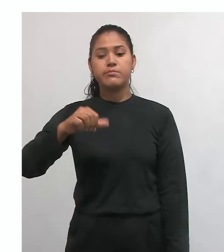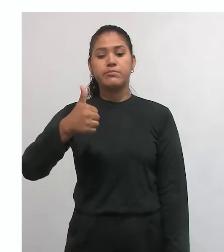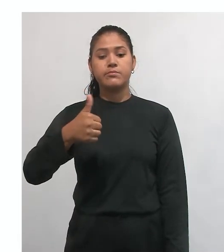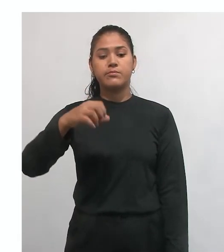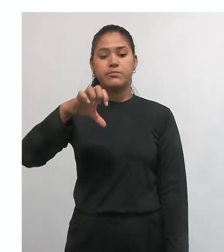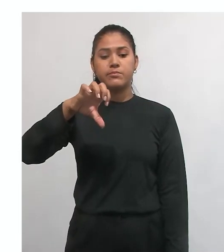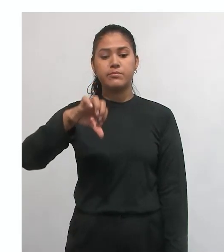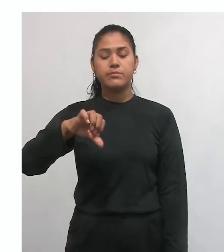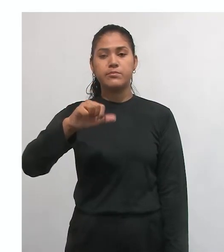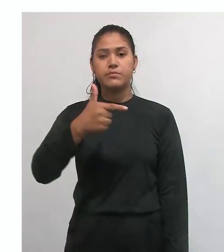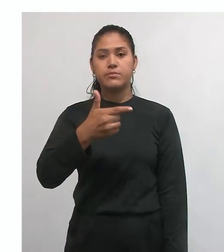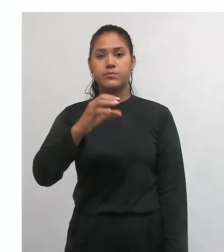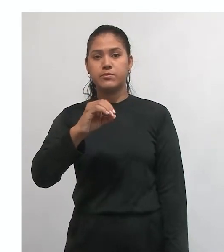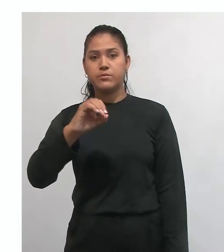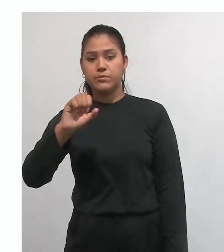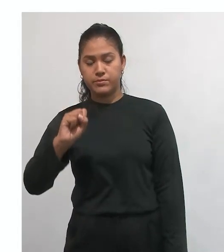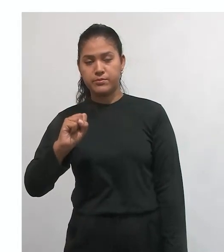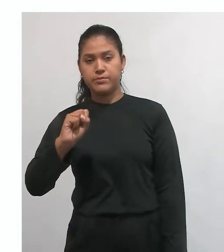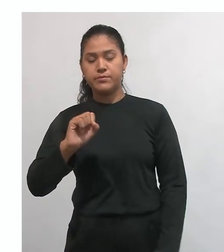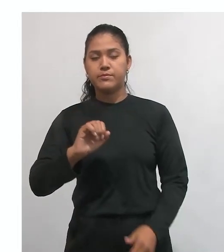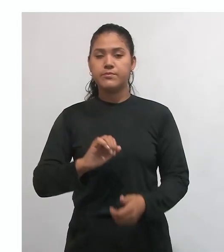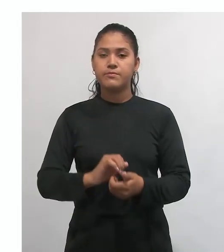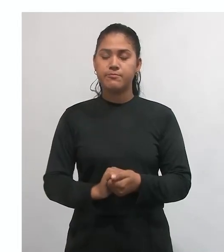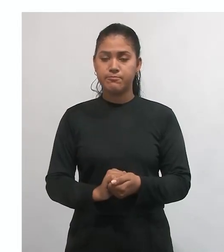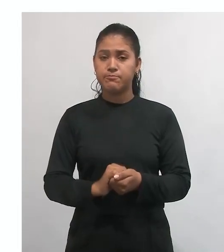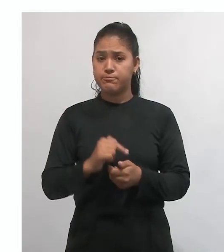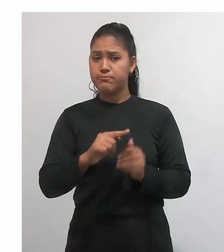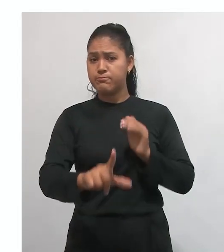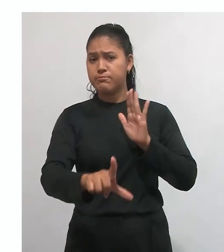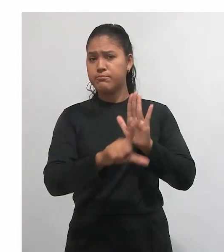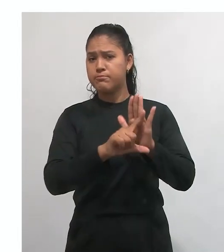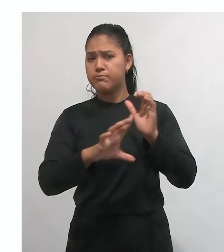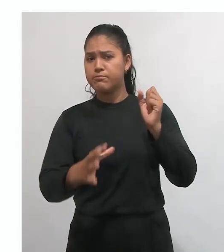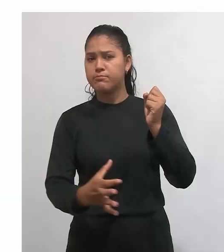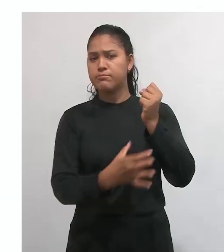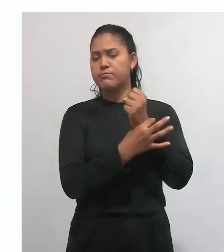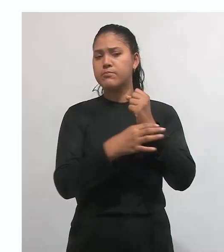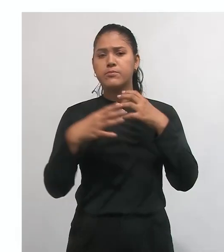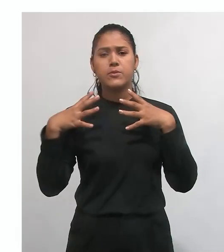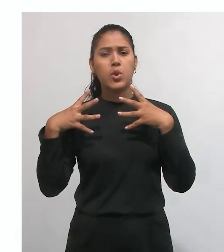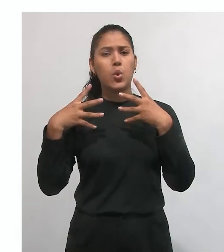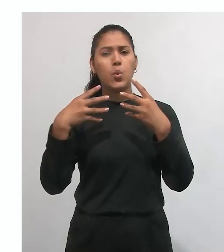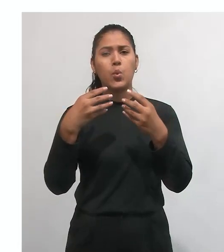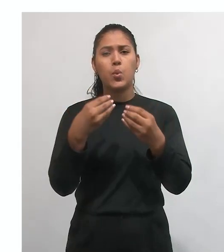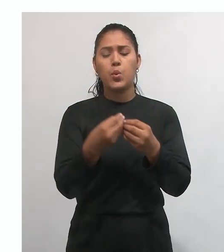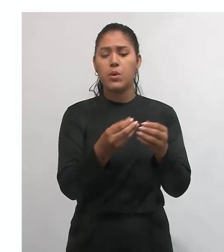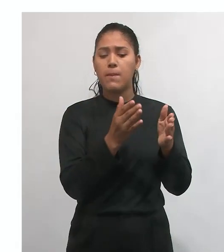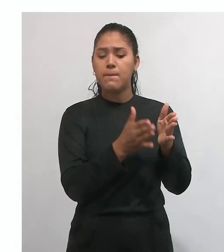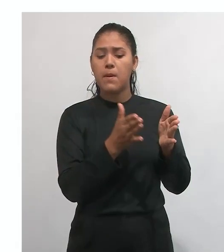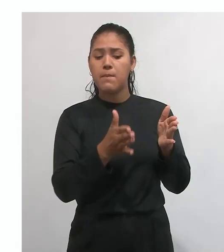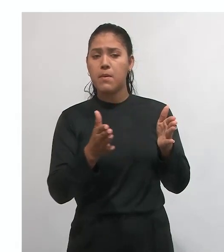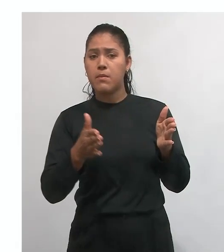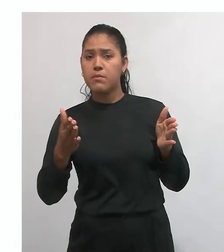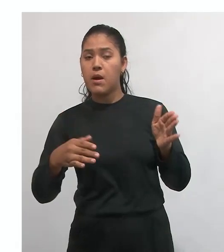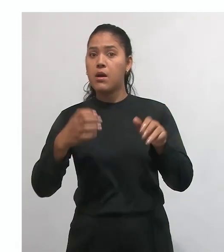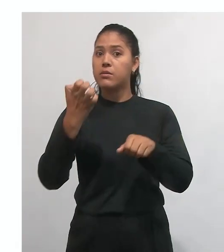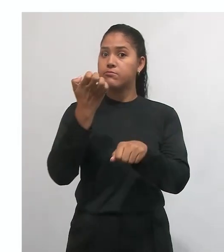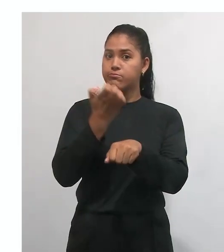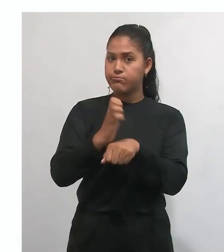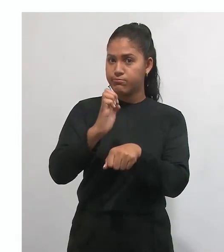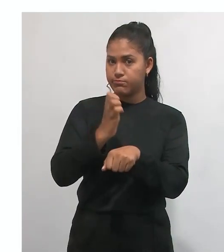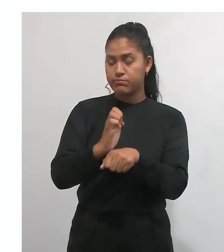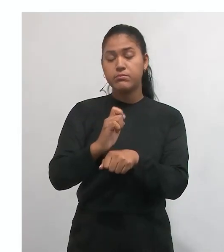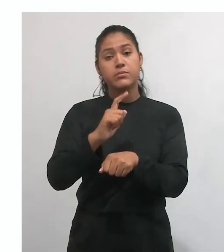11.788, de 25 de setembro de 2008, que é a lei que regulamenta todas as etapas de